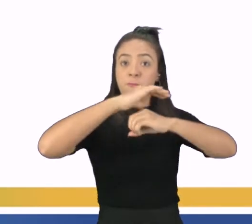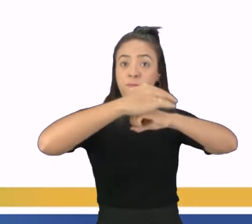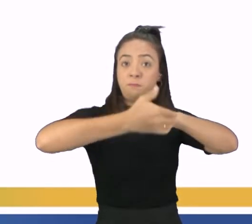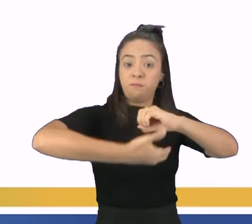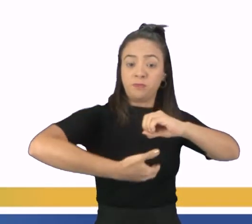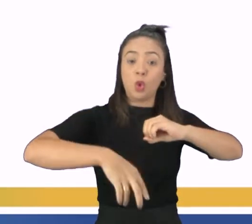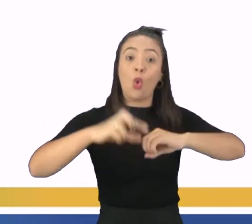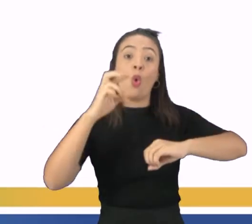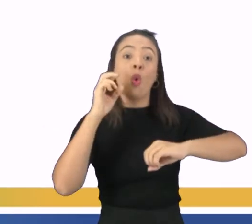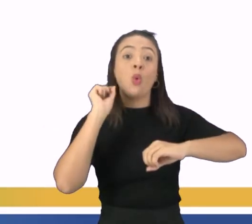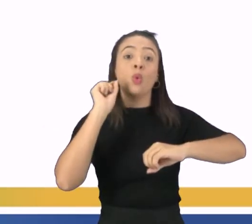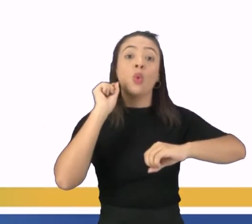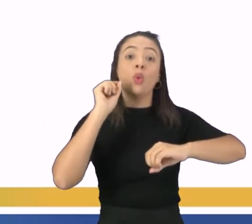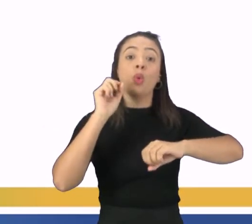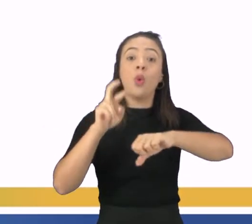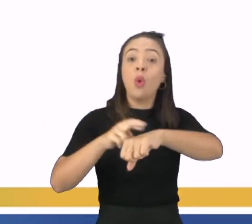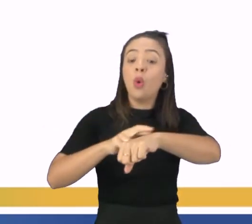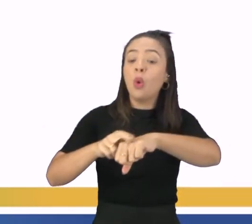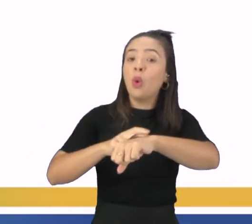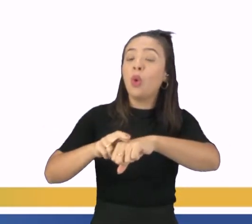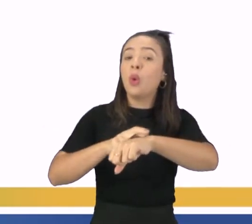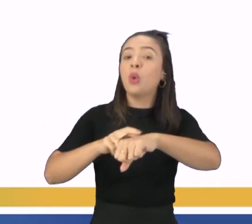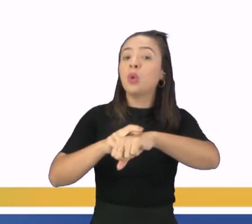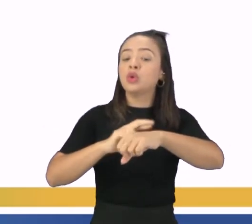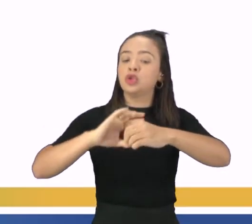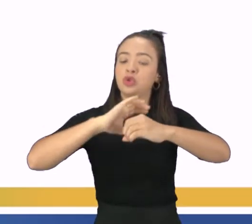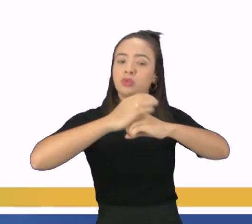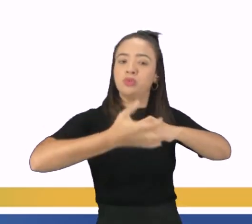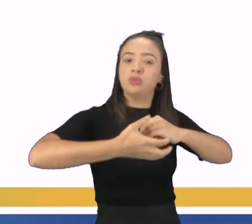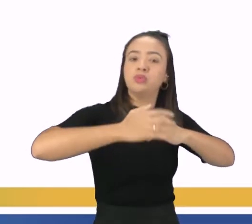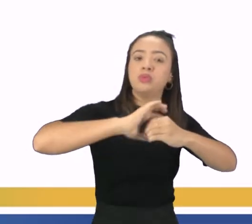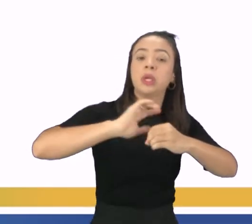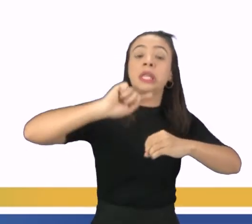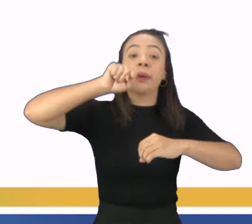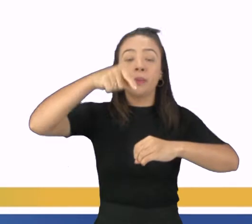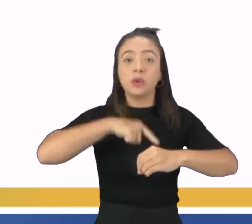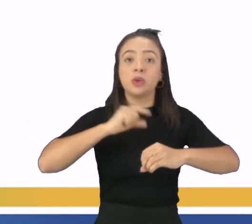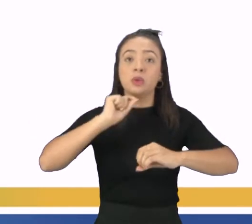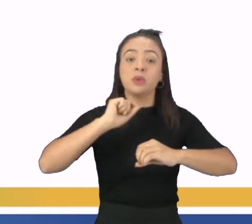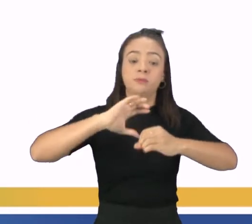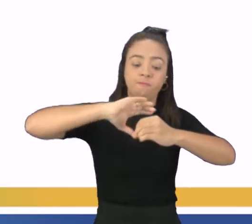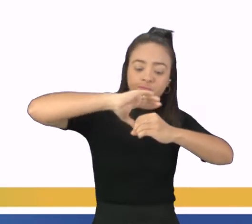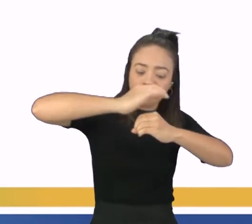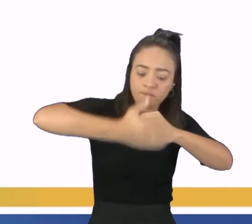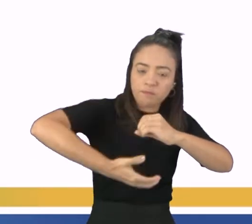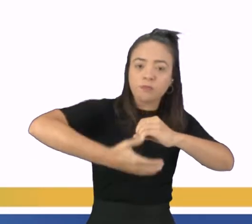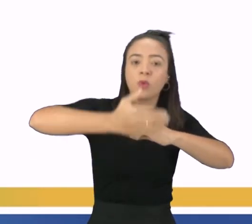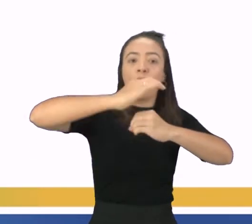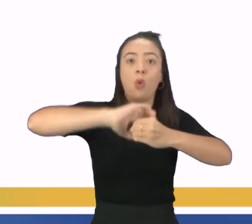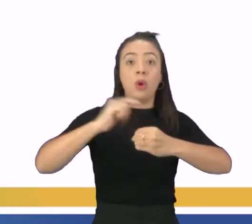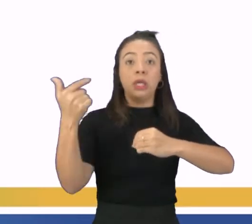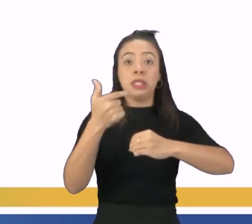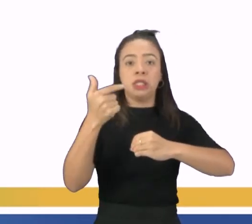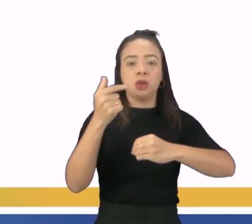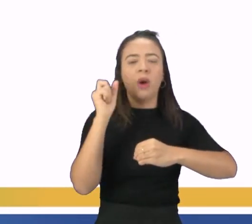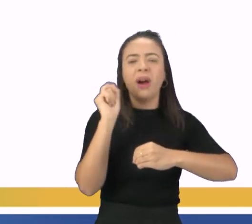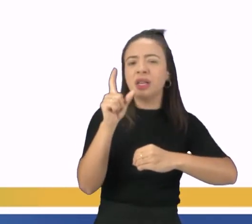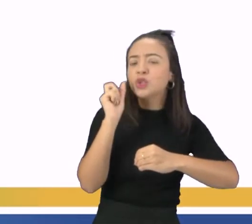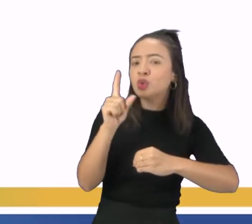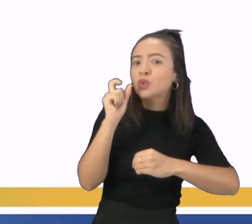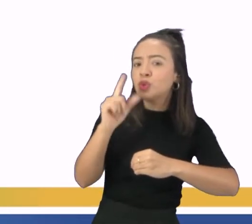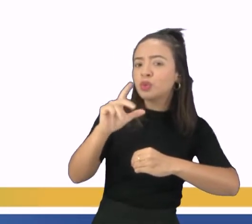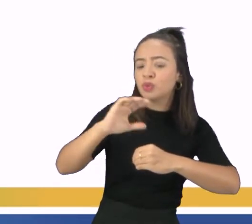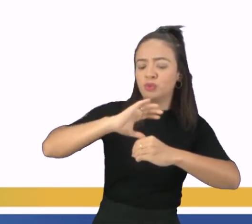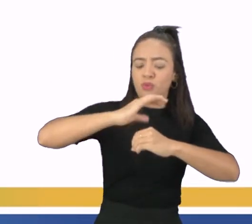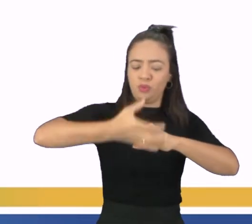camadazinha mais roxa, tá? Que é a corona radiata, tá? Depois dela você tem ali uma camadazinha mais azul claro, que é